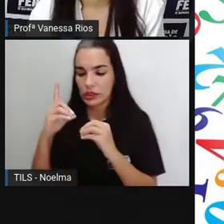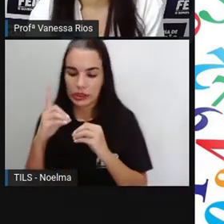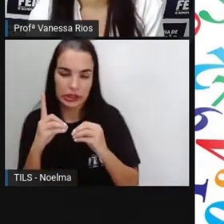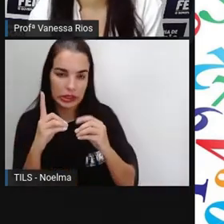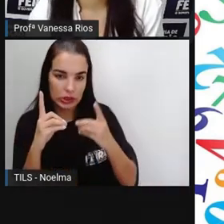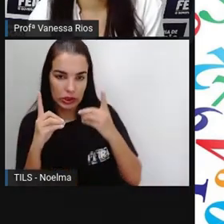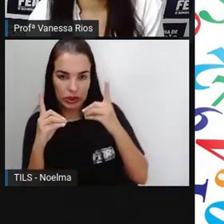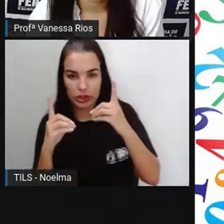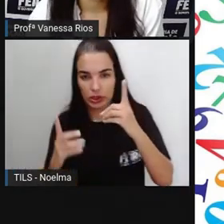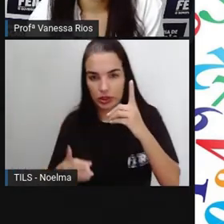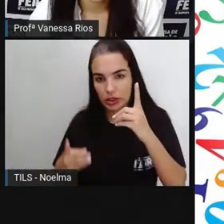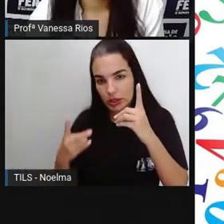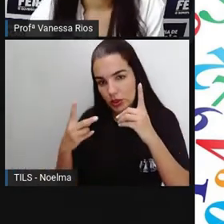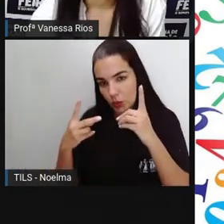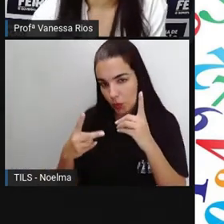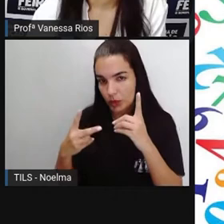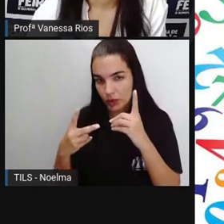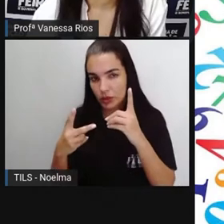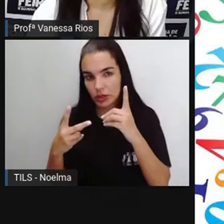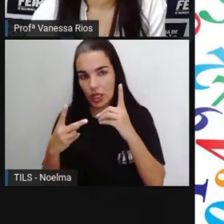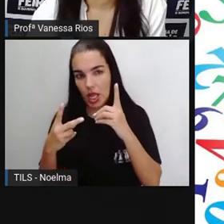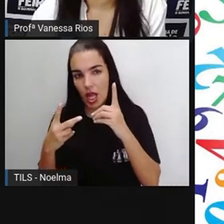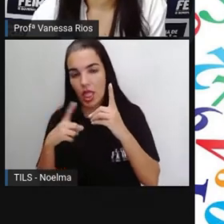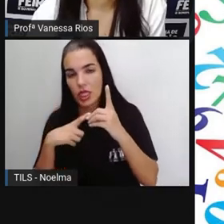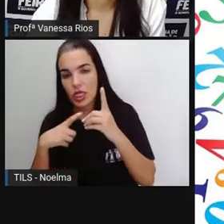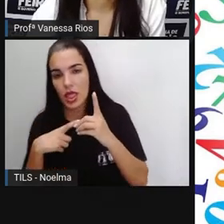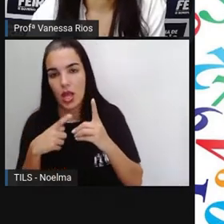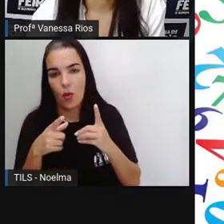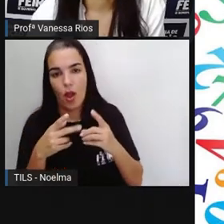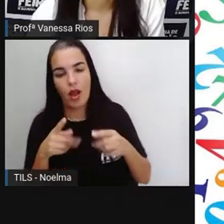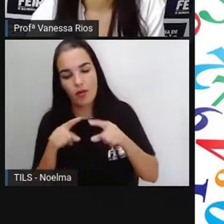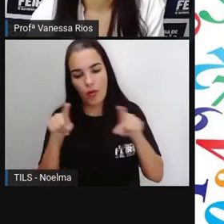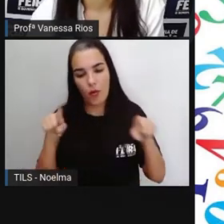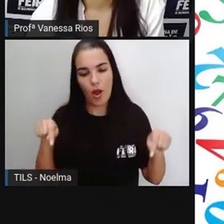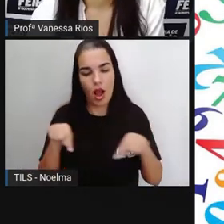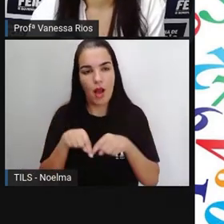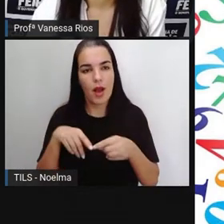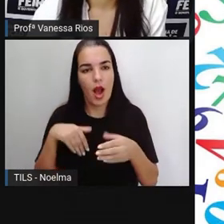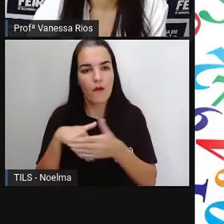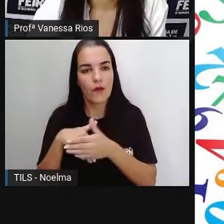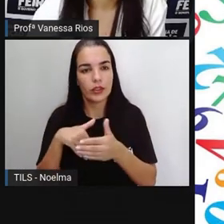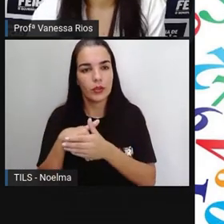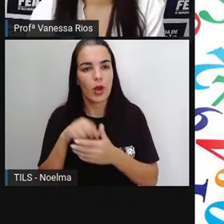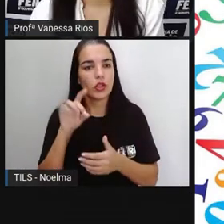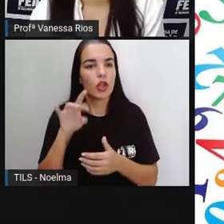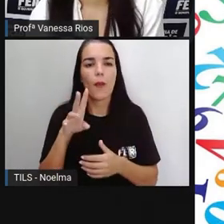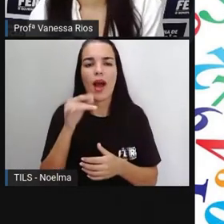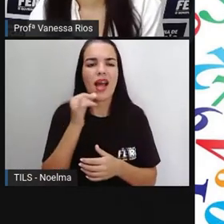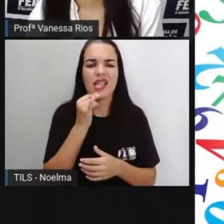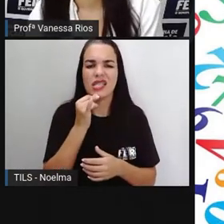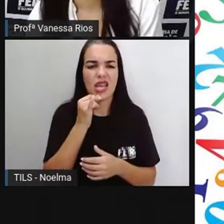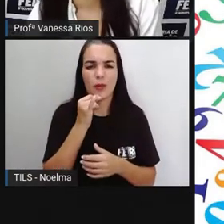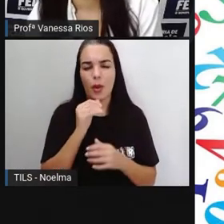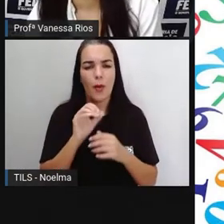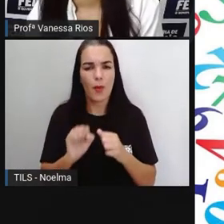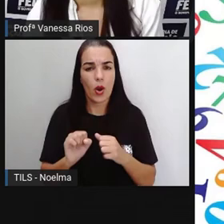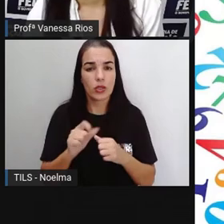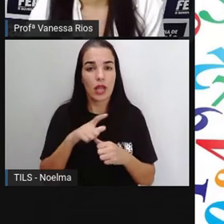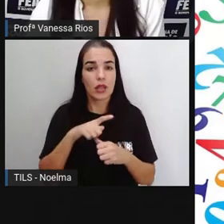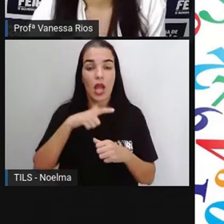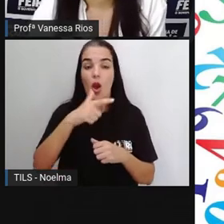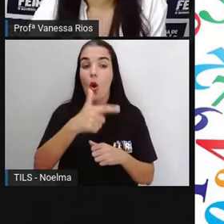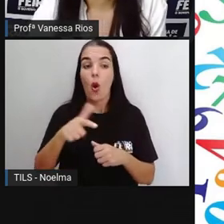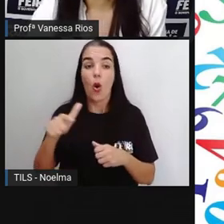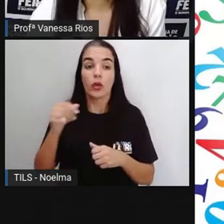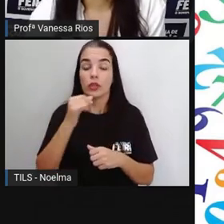o um formato bidimensional, a Pró trouxe aí o campo de futebol nessa imagem, mas aí podem ser citados também